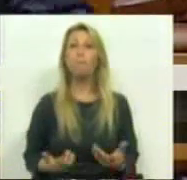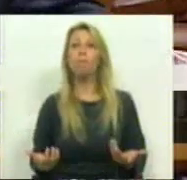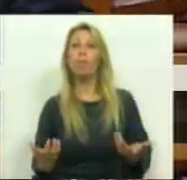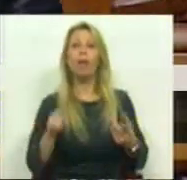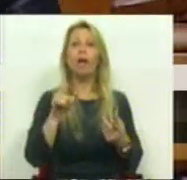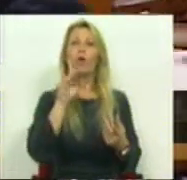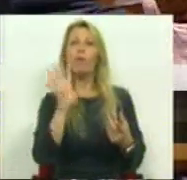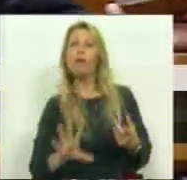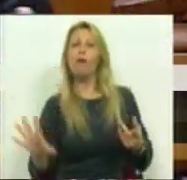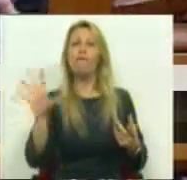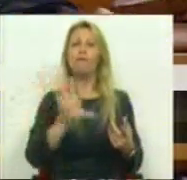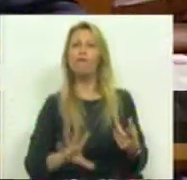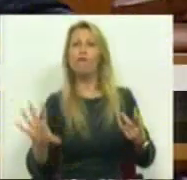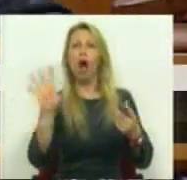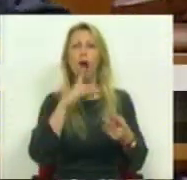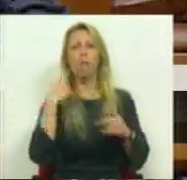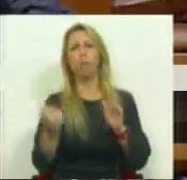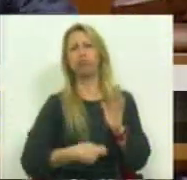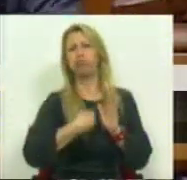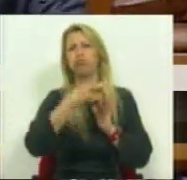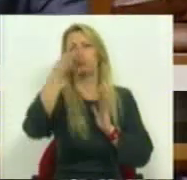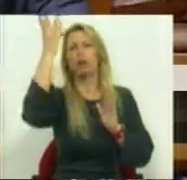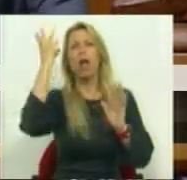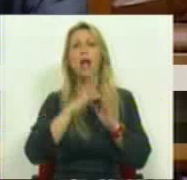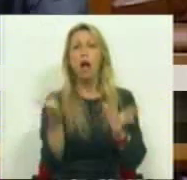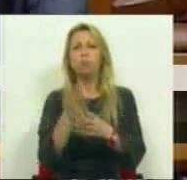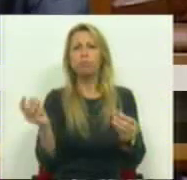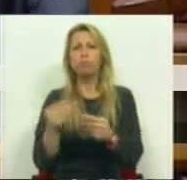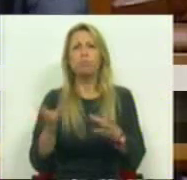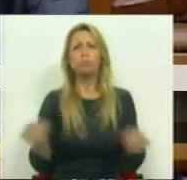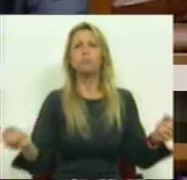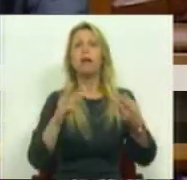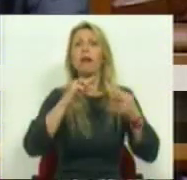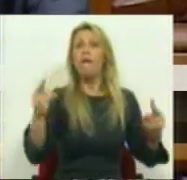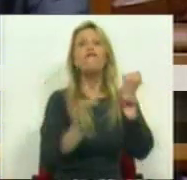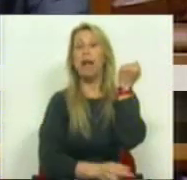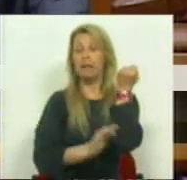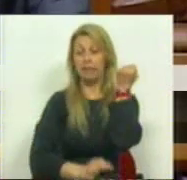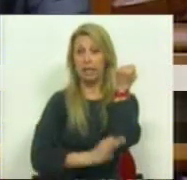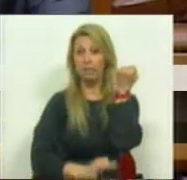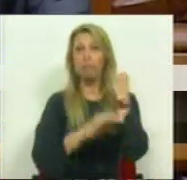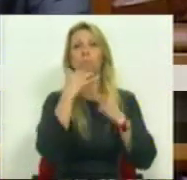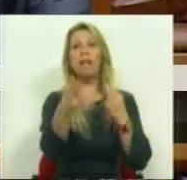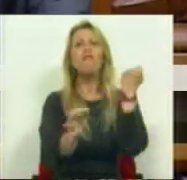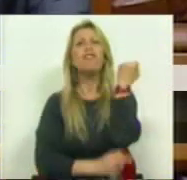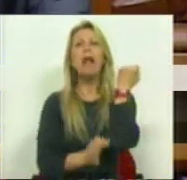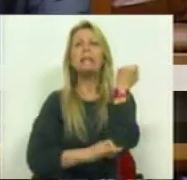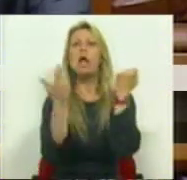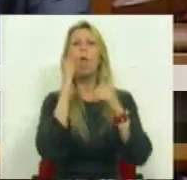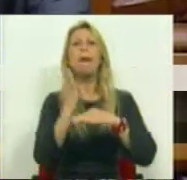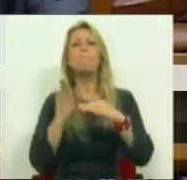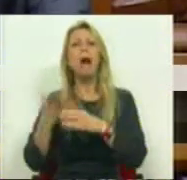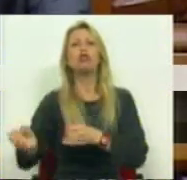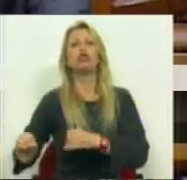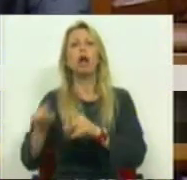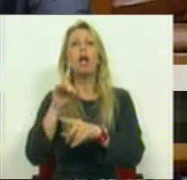numa manobra larguíssima, vastíssima, de extinção de freguesias, deliberaram que as freguesias são uma parte ausente de todo este